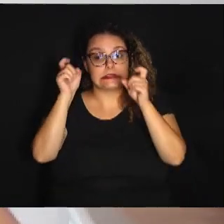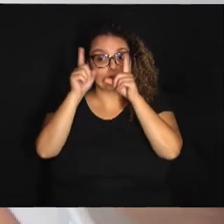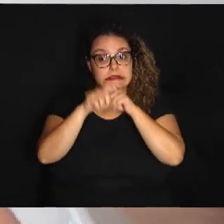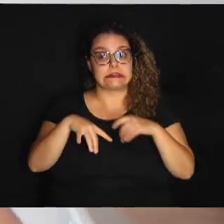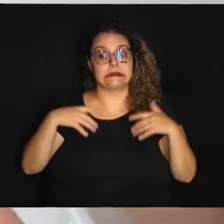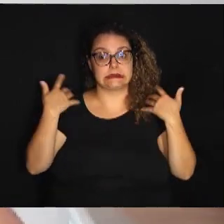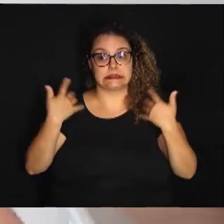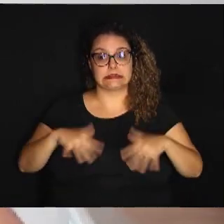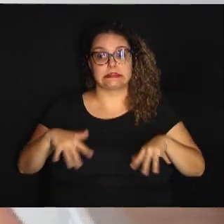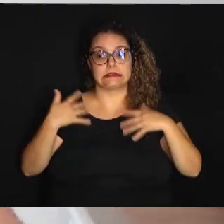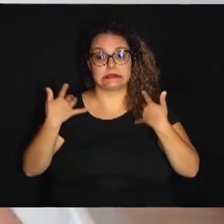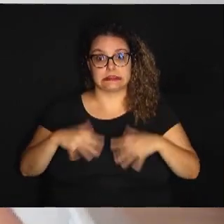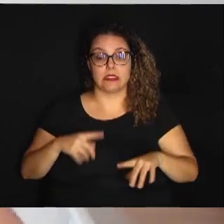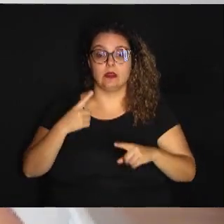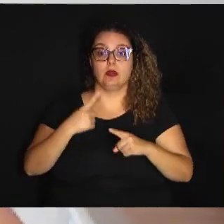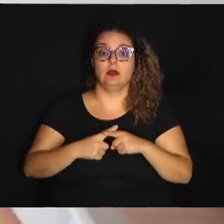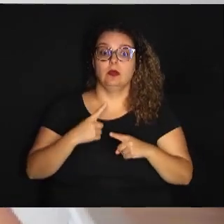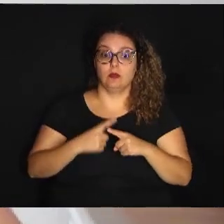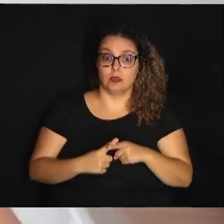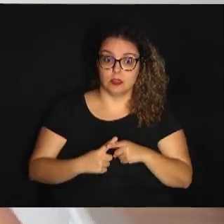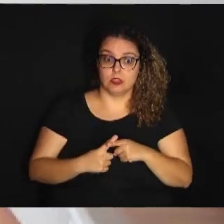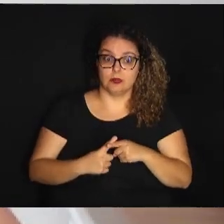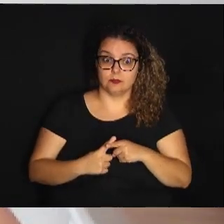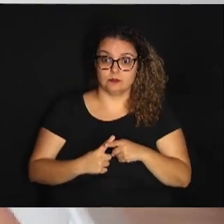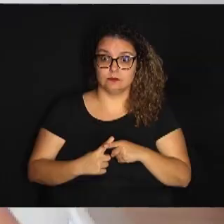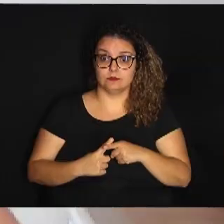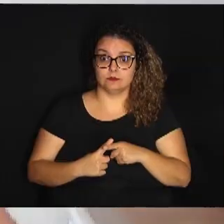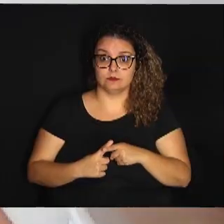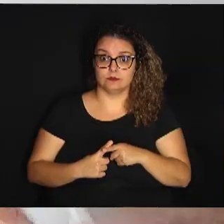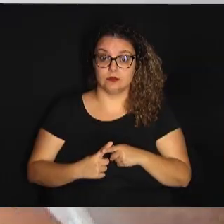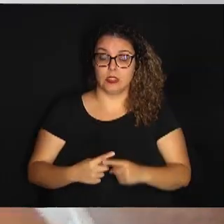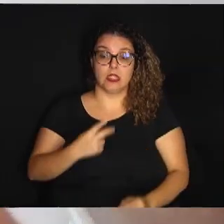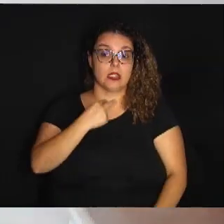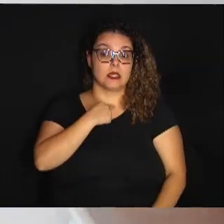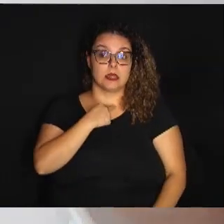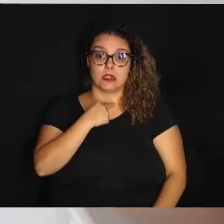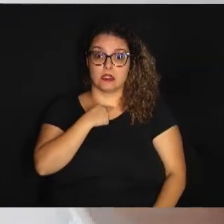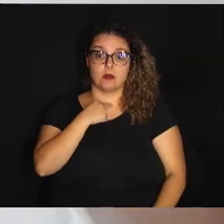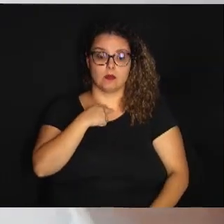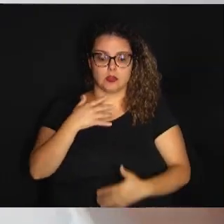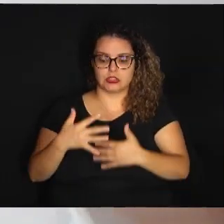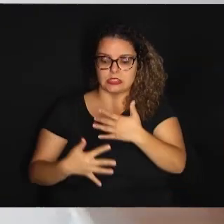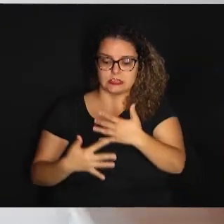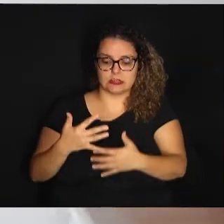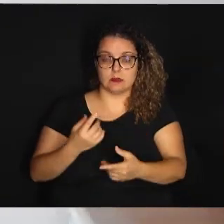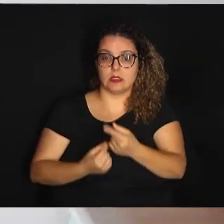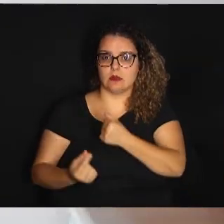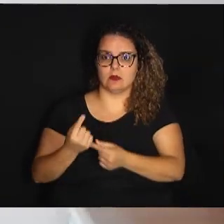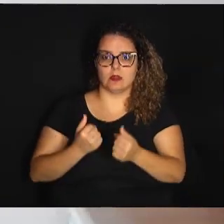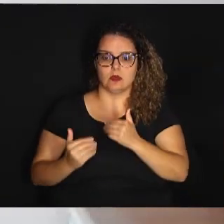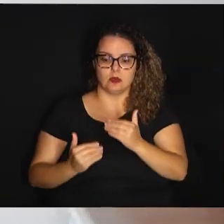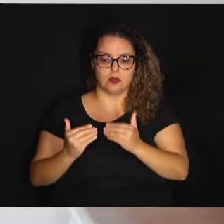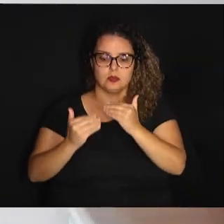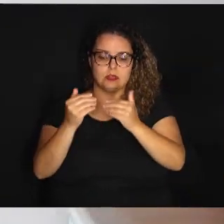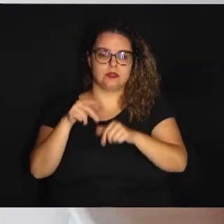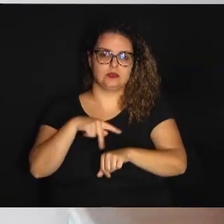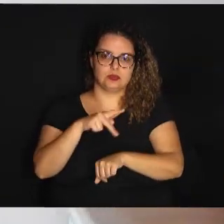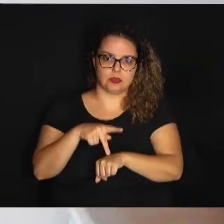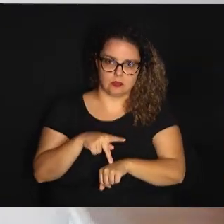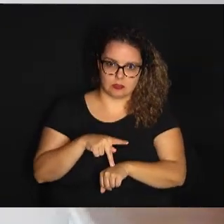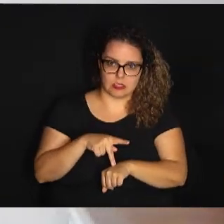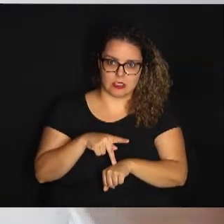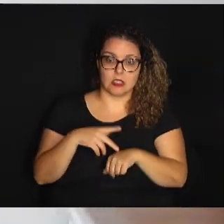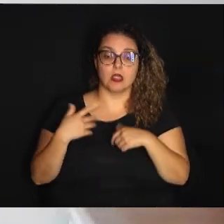sabe que é difícil atingir essa meta, porque você não pode comprometer economicamente